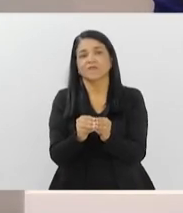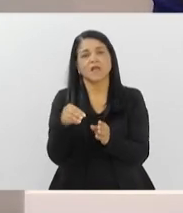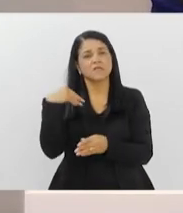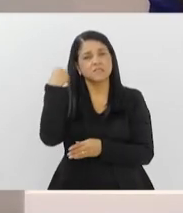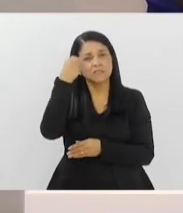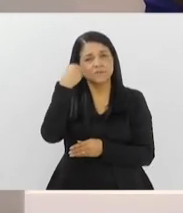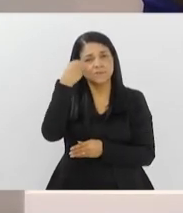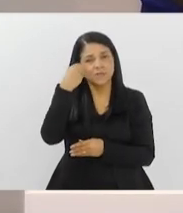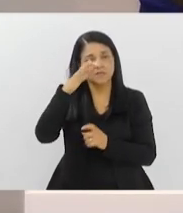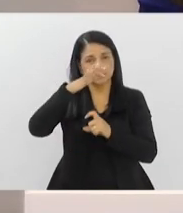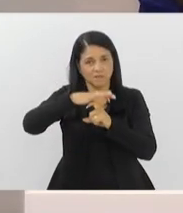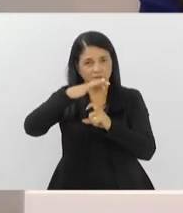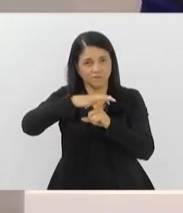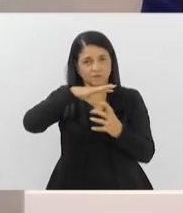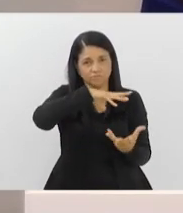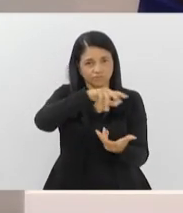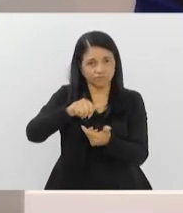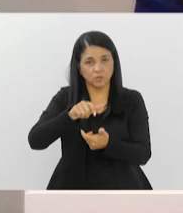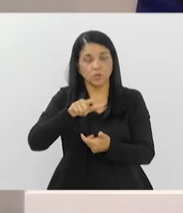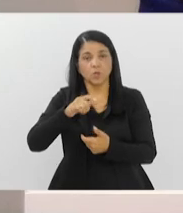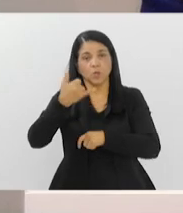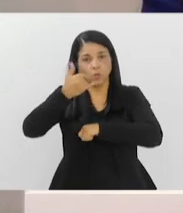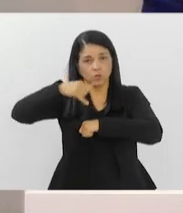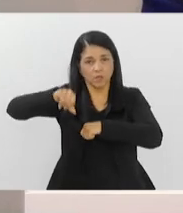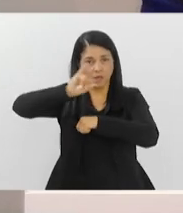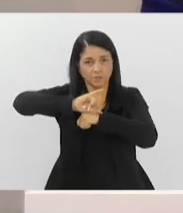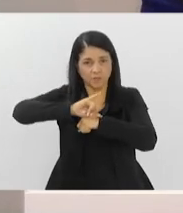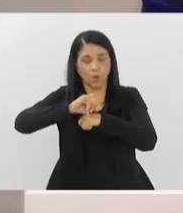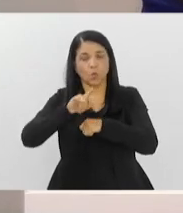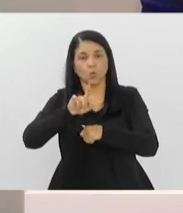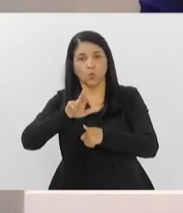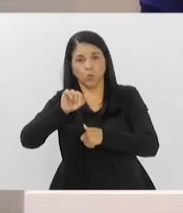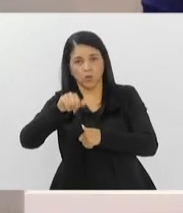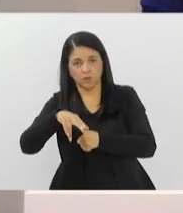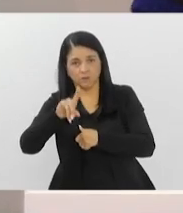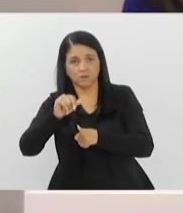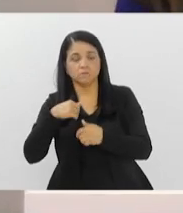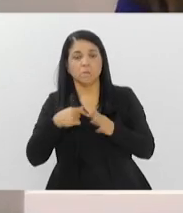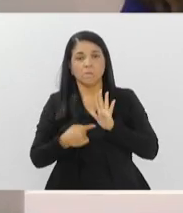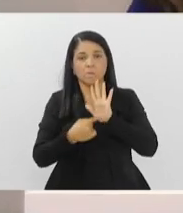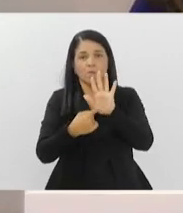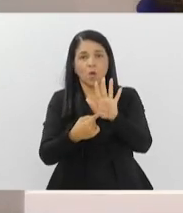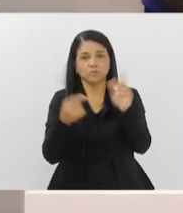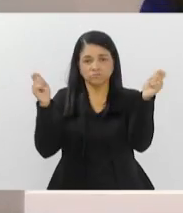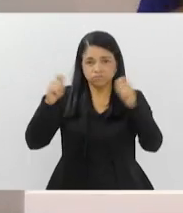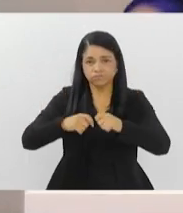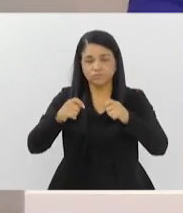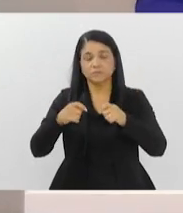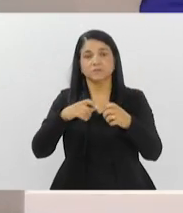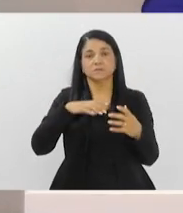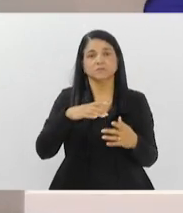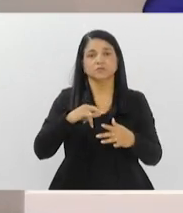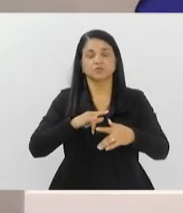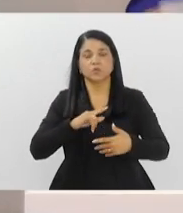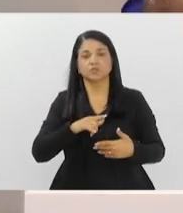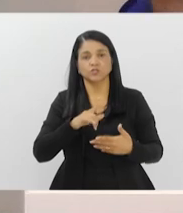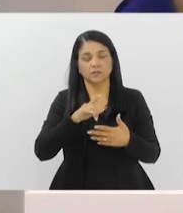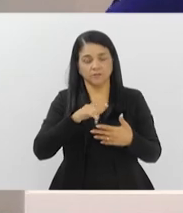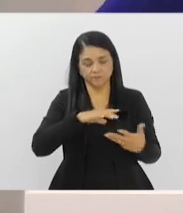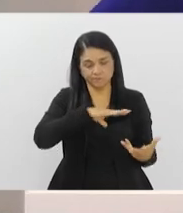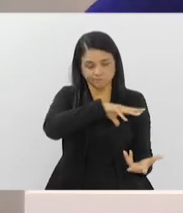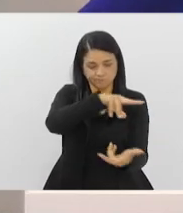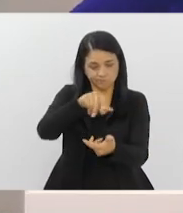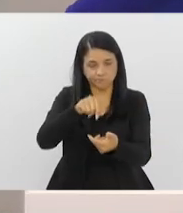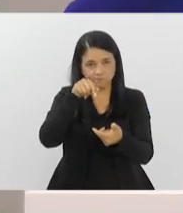experiência da Feira Internacional de Luanda nos mostra um imenso potencial das relações entre os continentes africanos e o Estado do